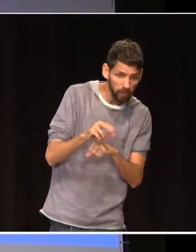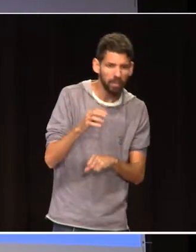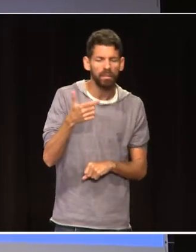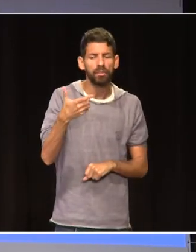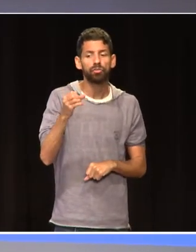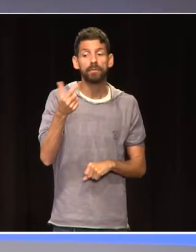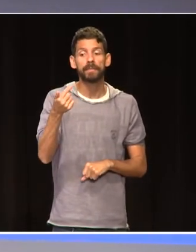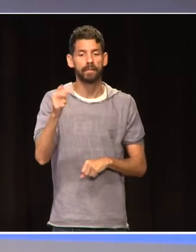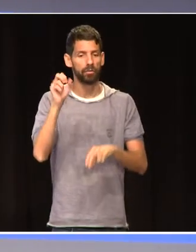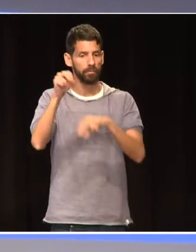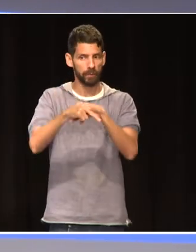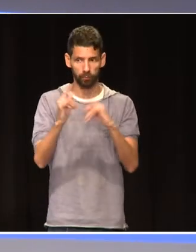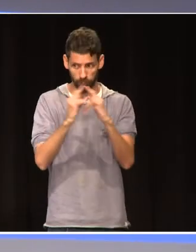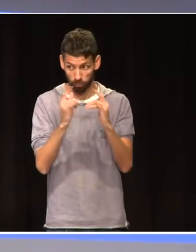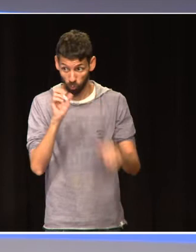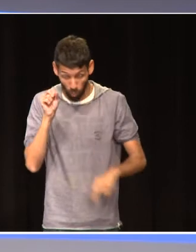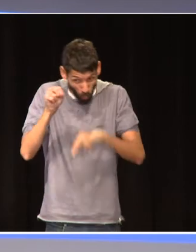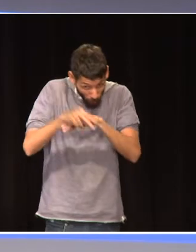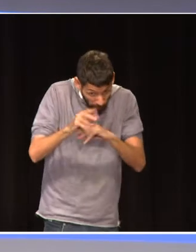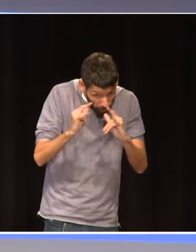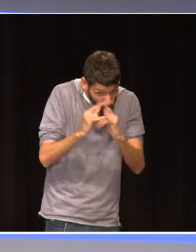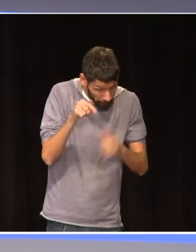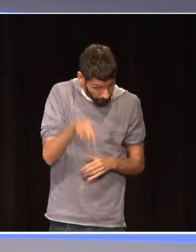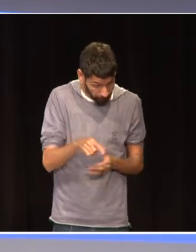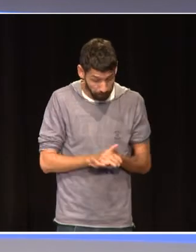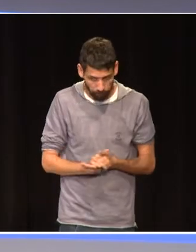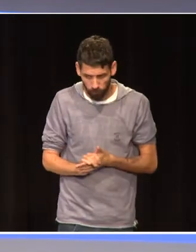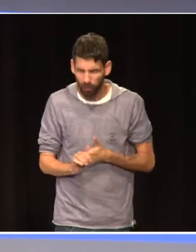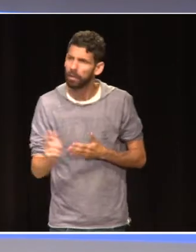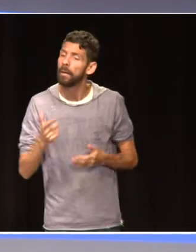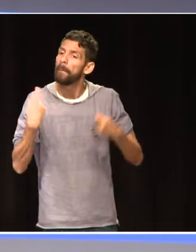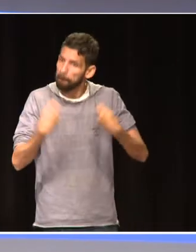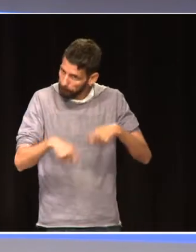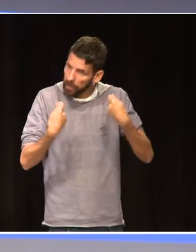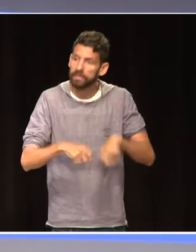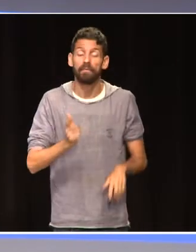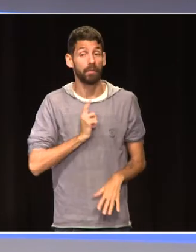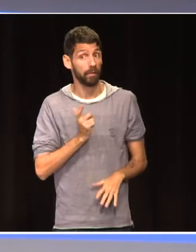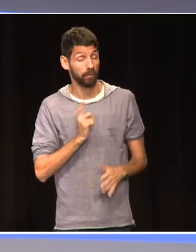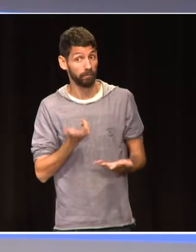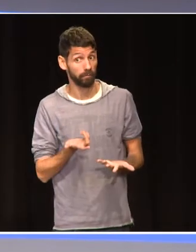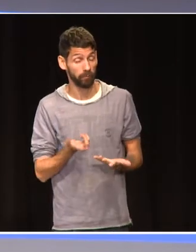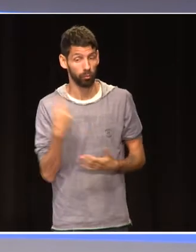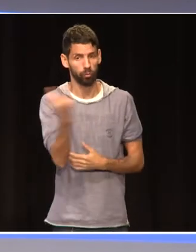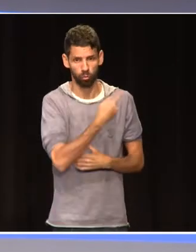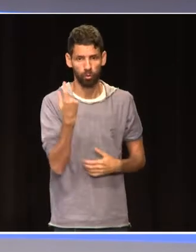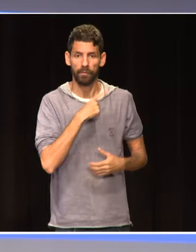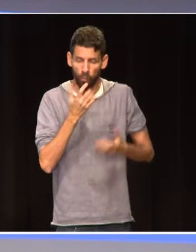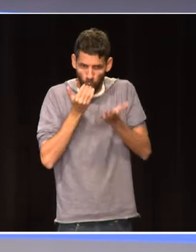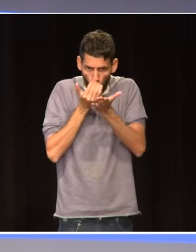de 2017. Quando eu cheguei aqui, tive que estabelecer. Então, a gente teve